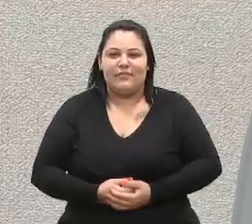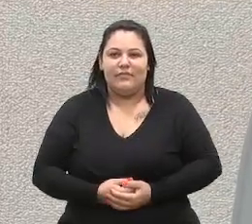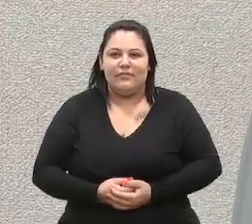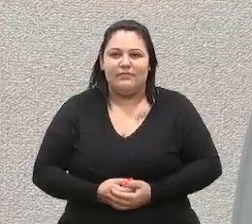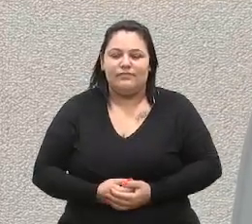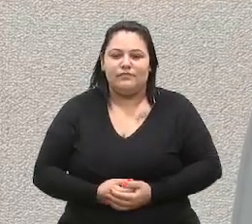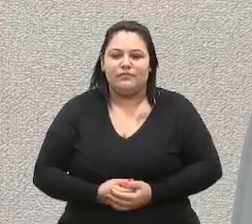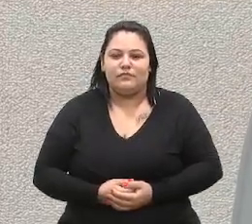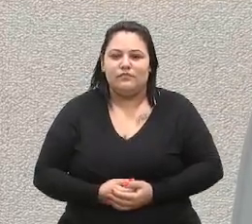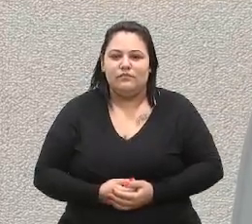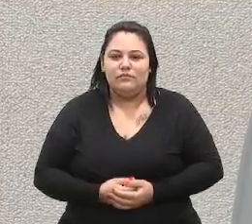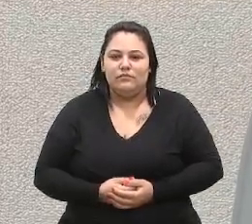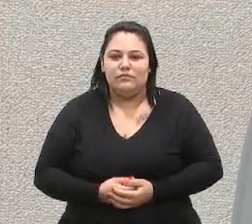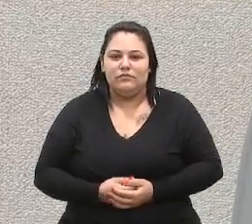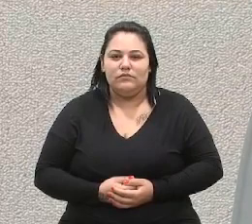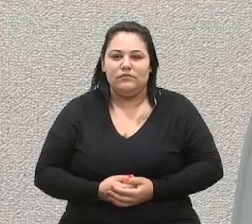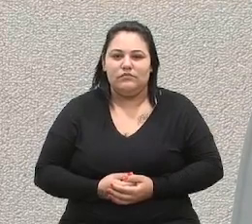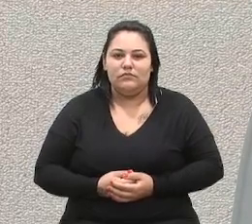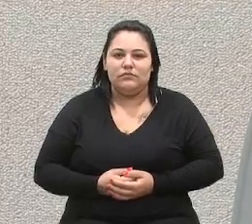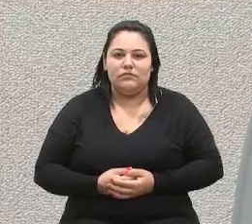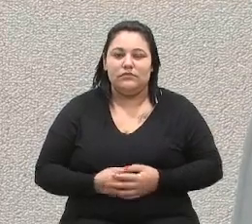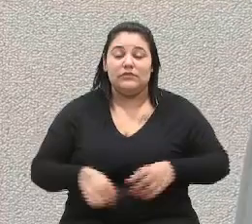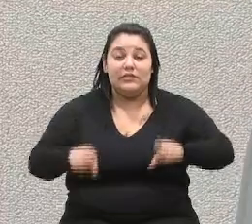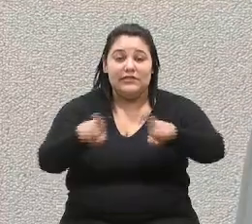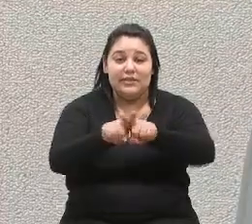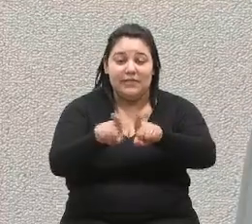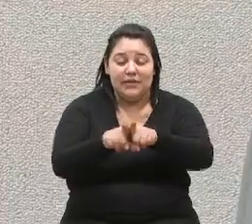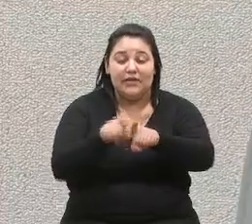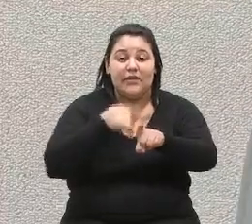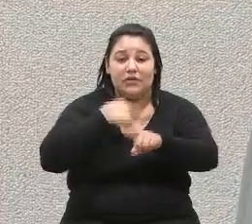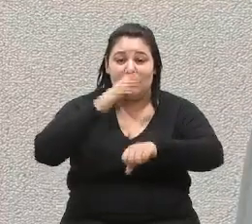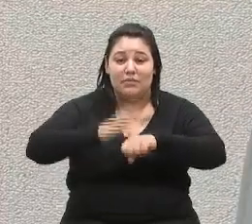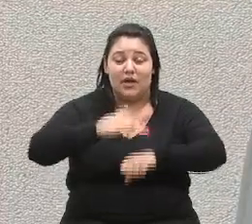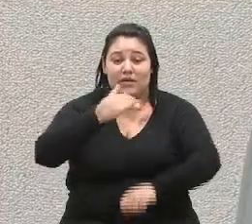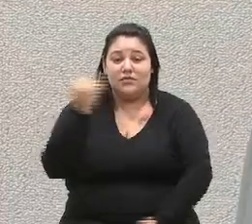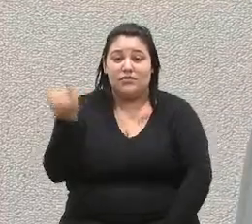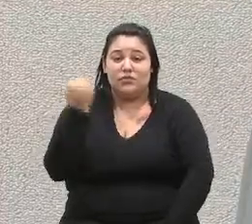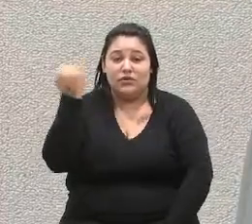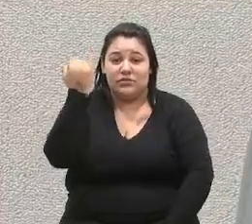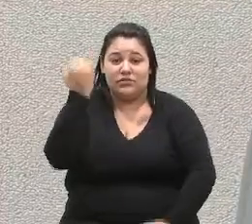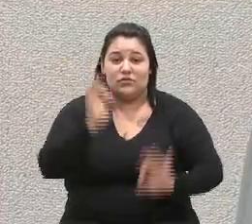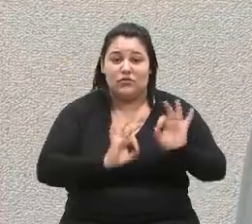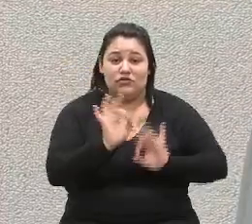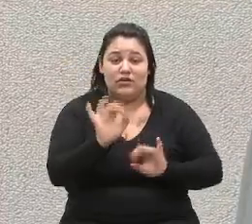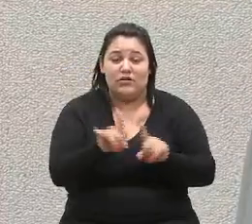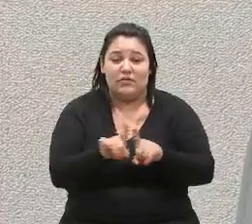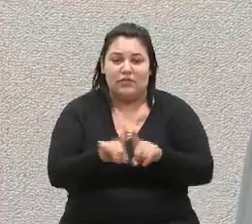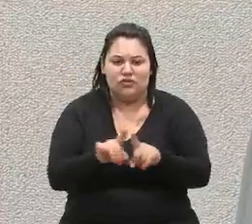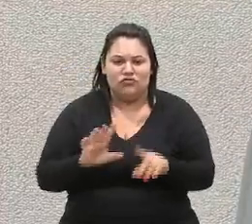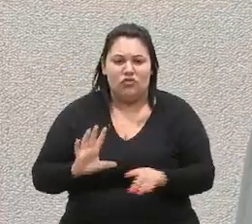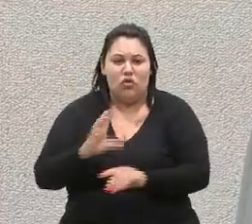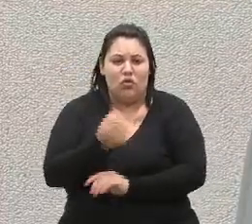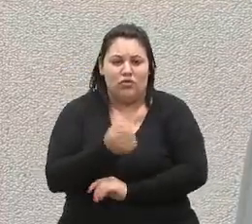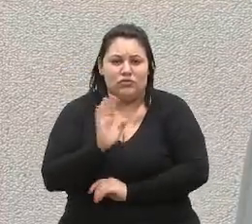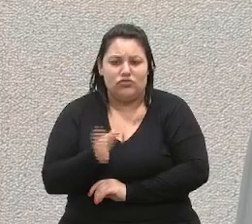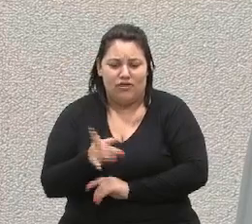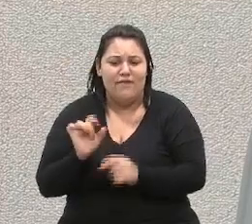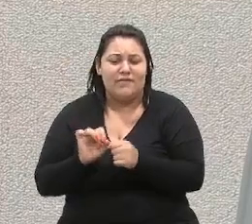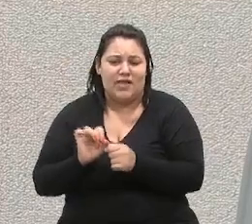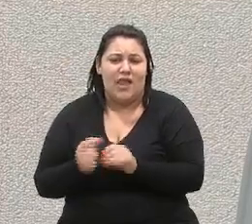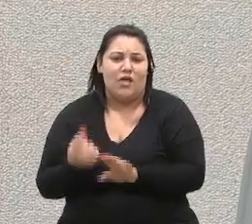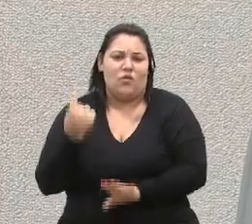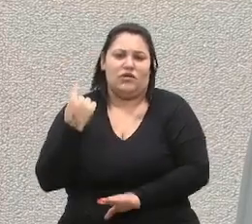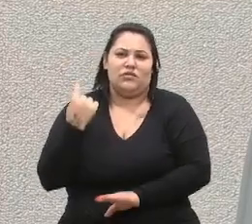E talvez um dos mais importantes projetos de todos os que já foram